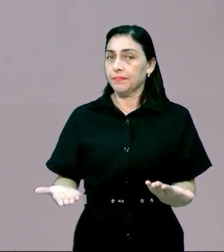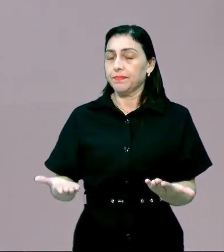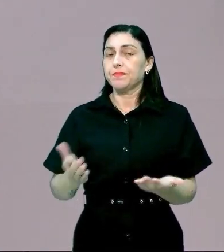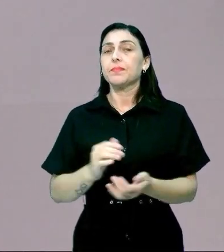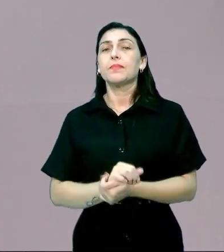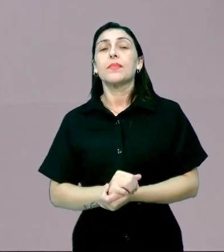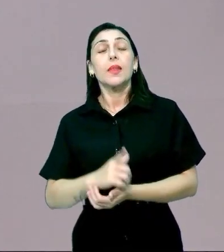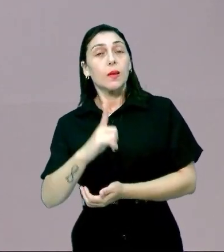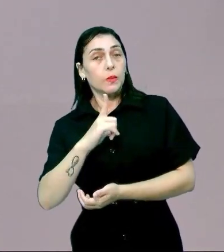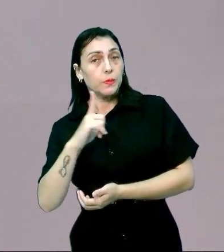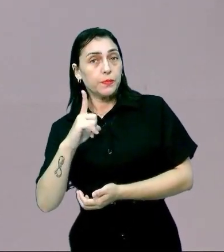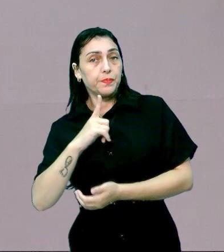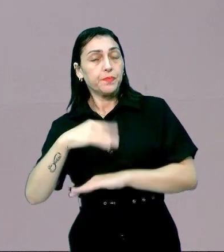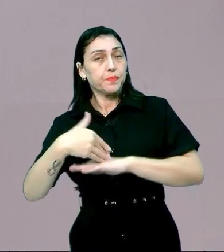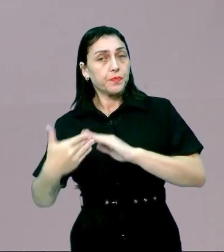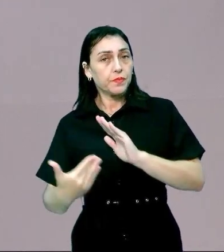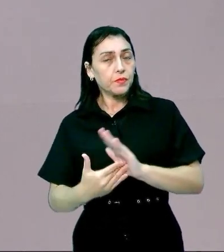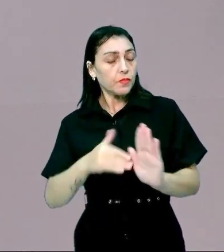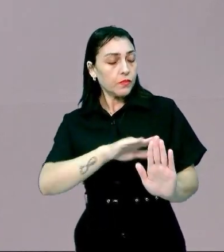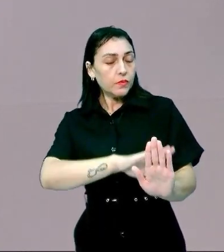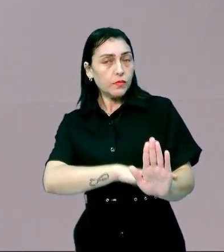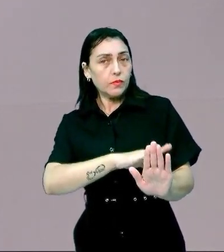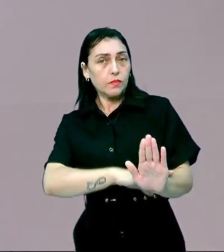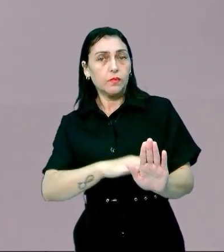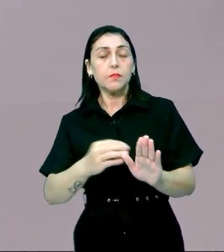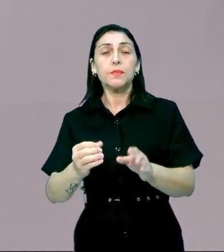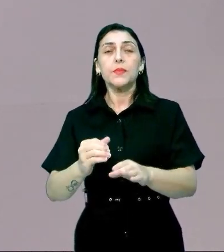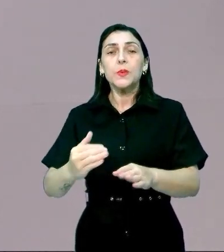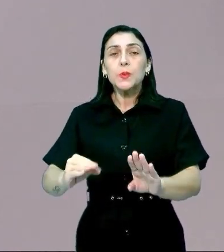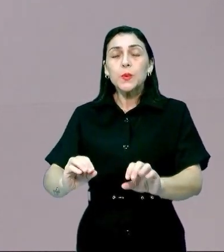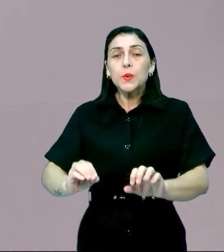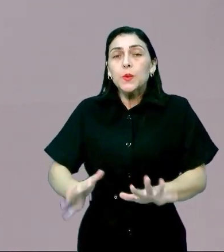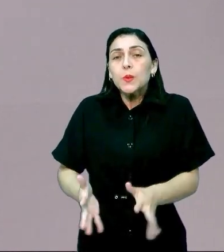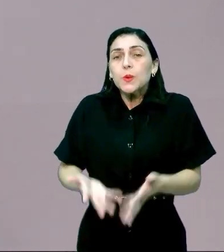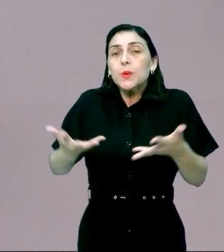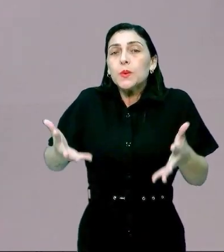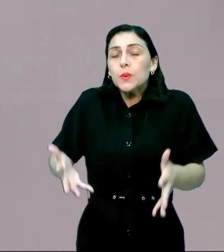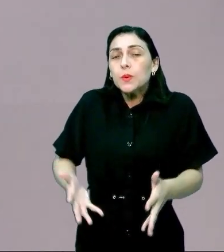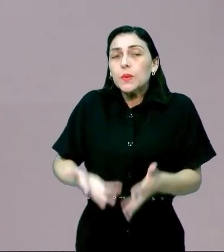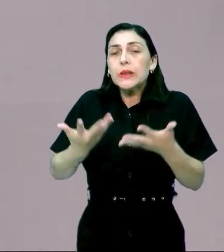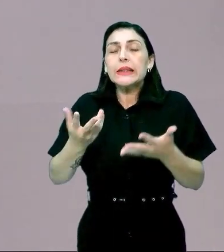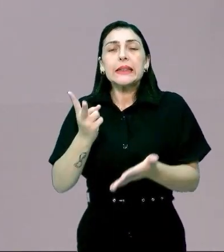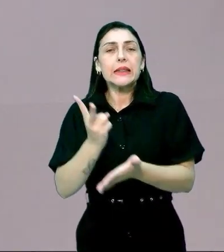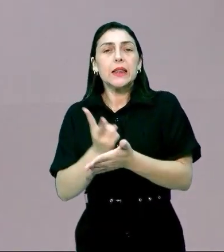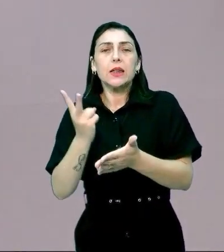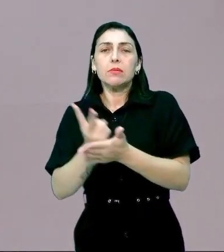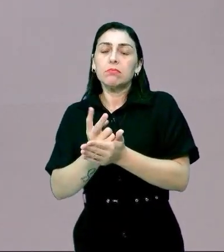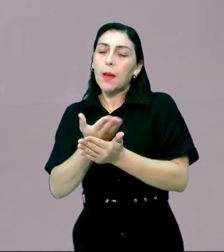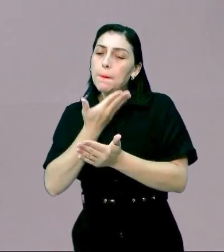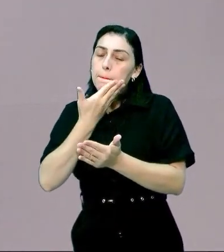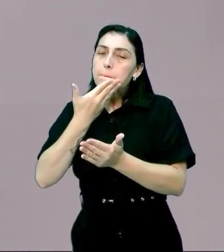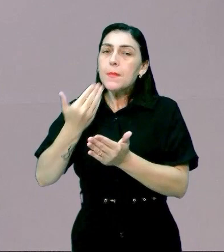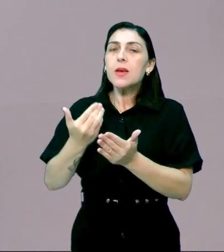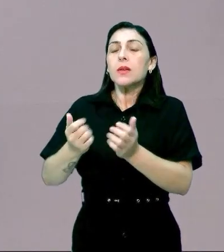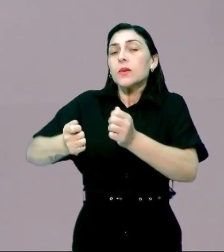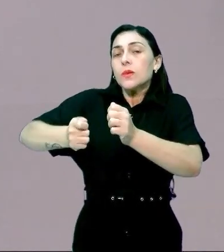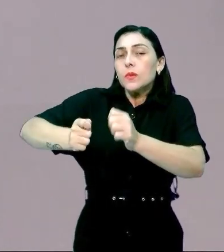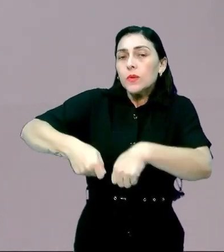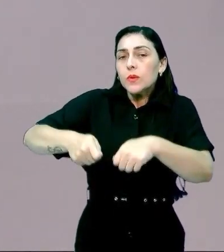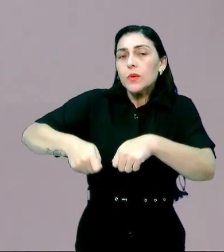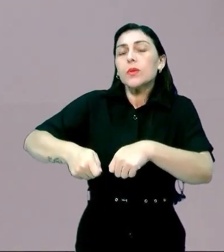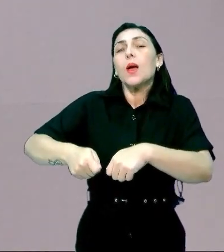sucessivamente. Existe toda uma ideologia que nos incentiva constantemente a superar as